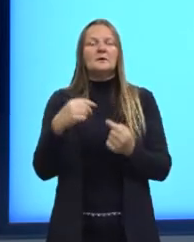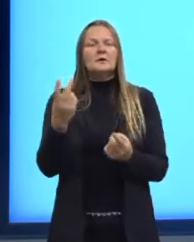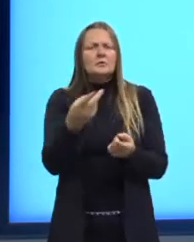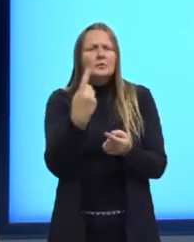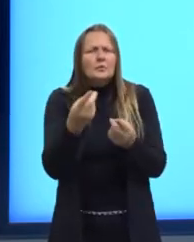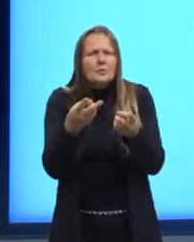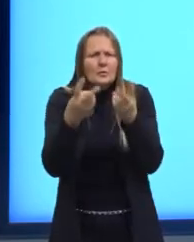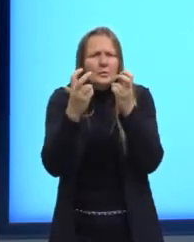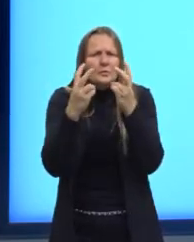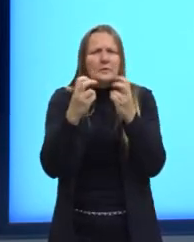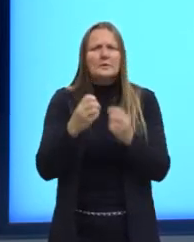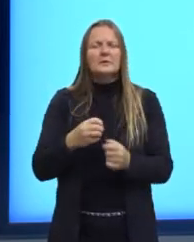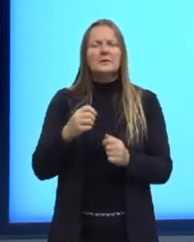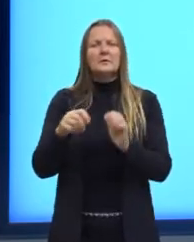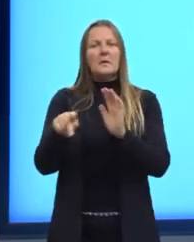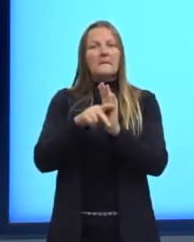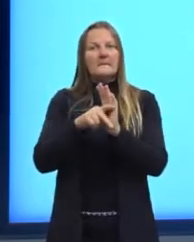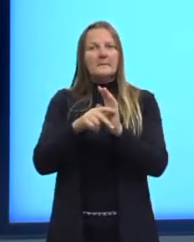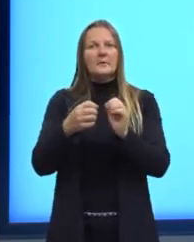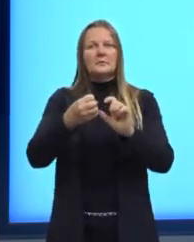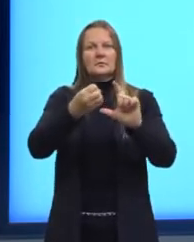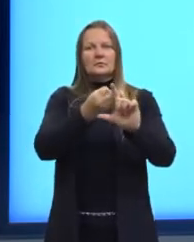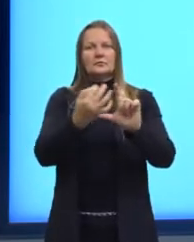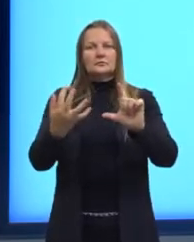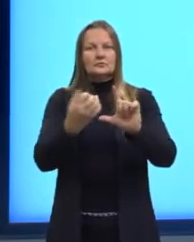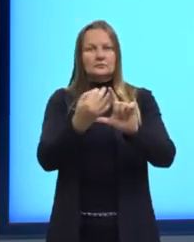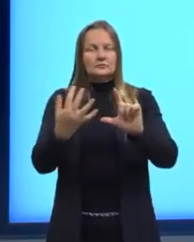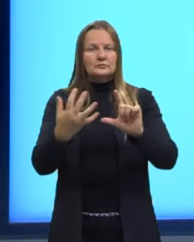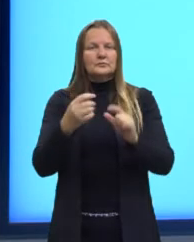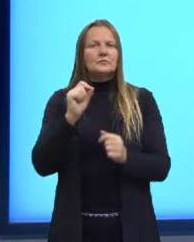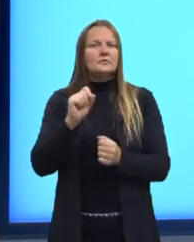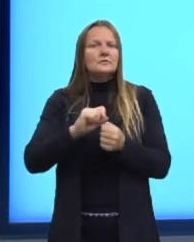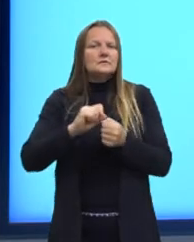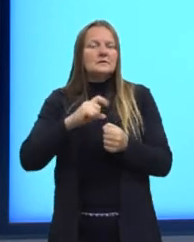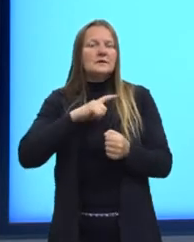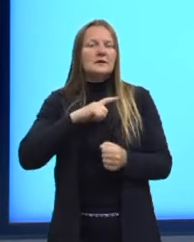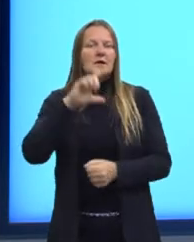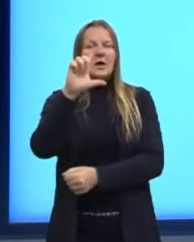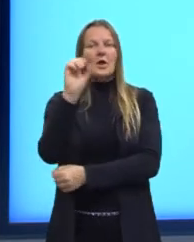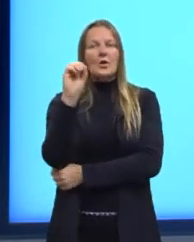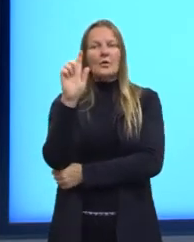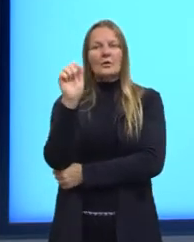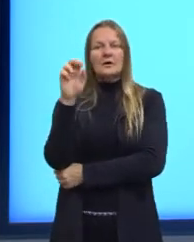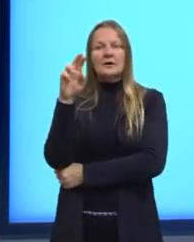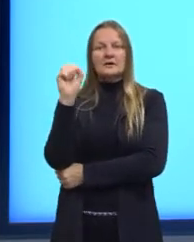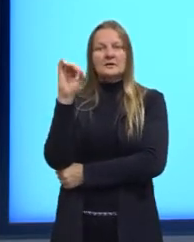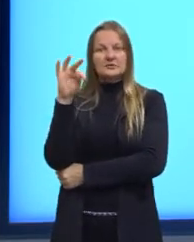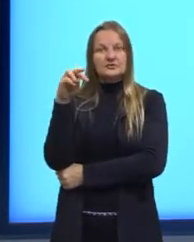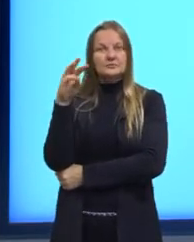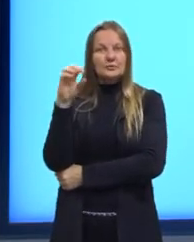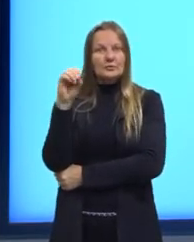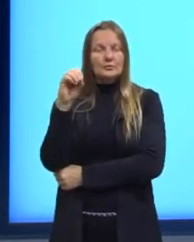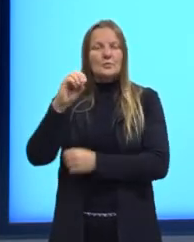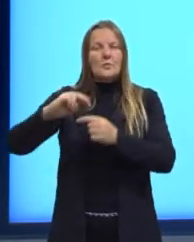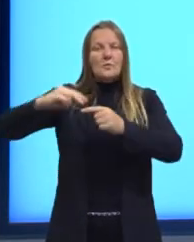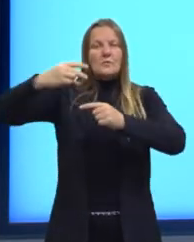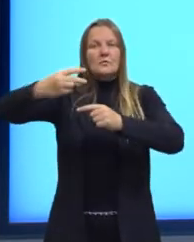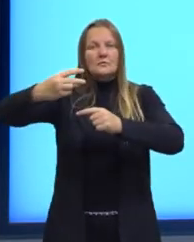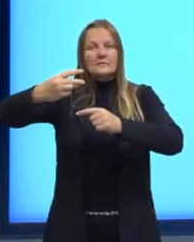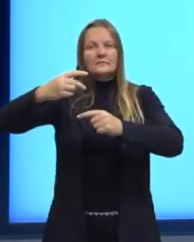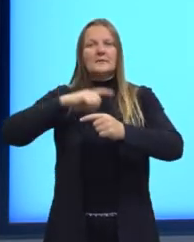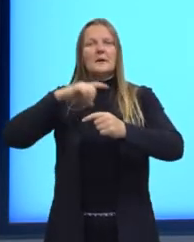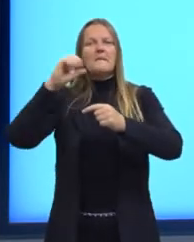nas propriedades dos logaritmos na aula passada que quando nós temos o expoente aqui no logaritmando a gente pode